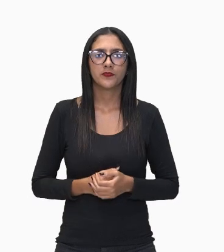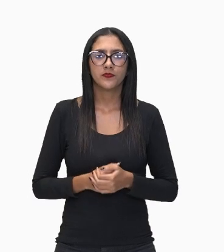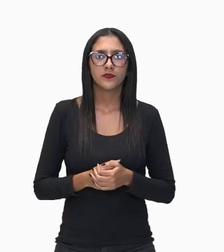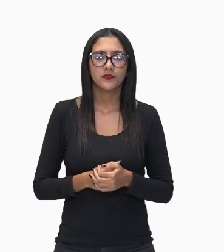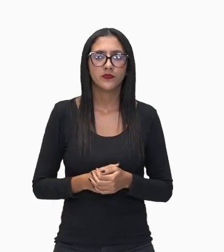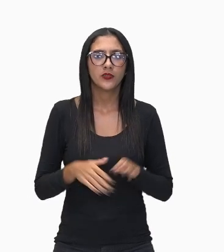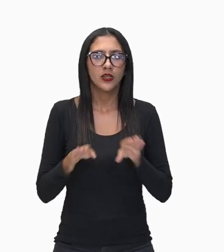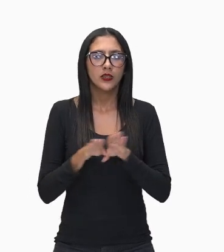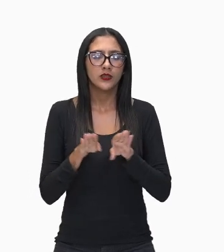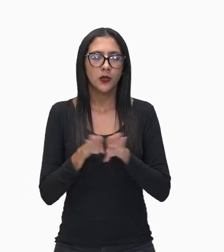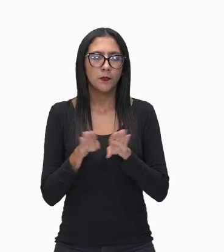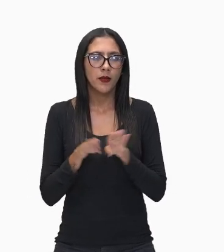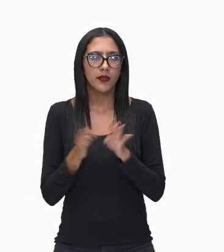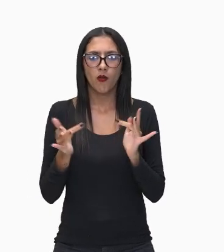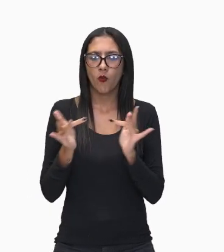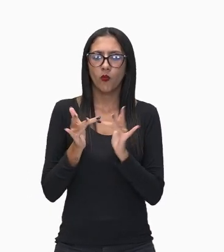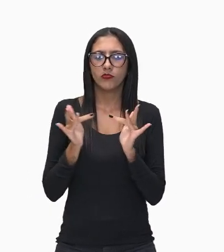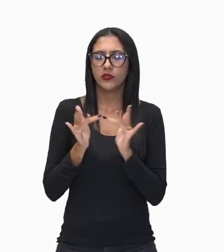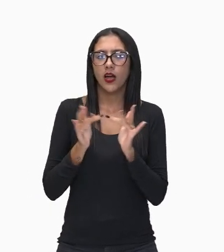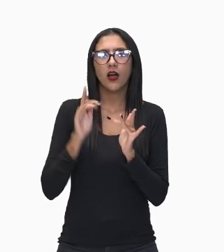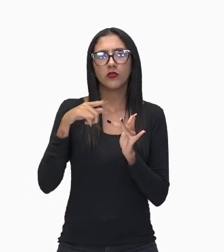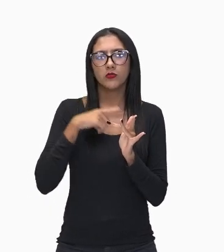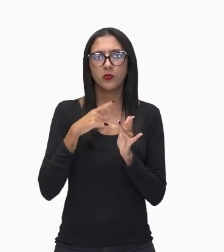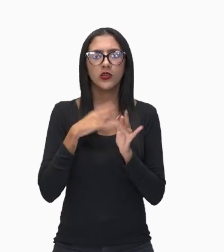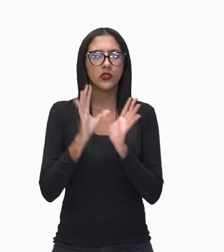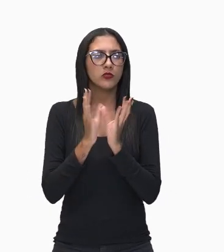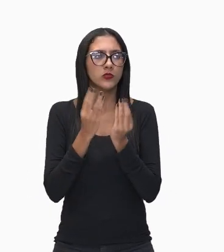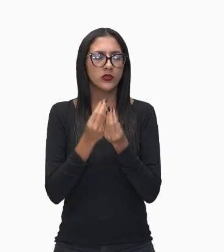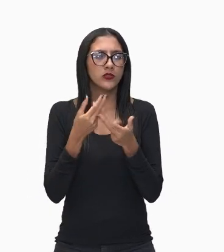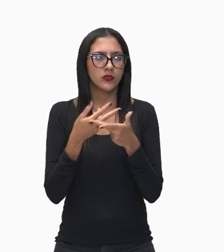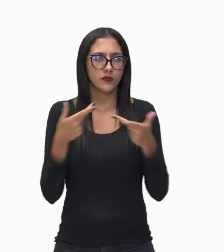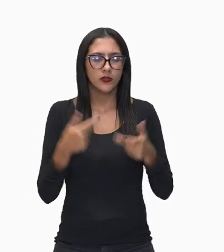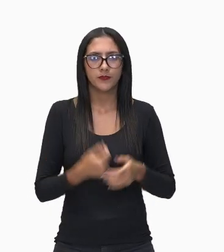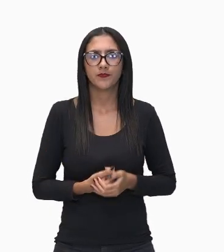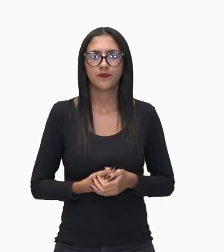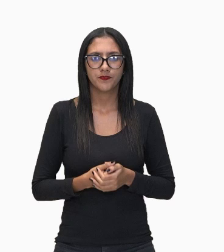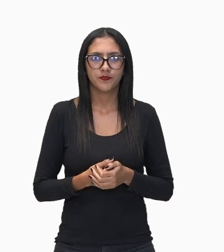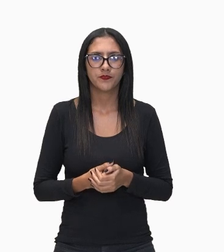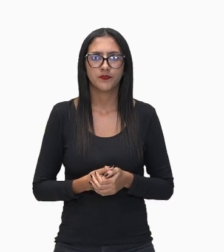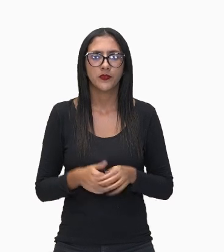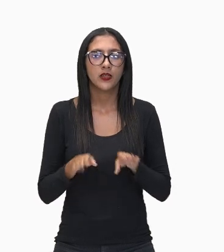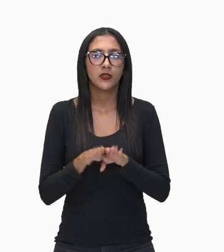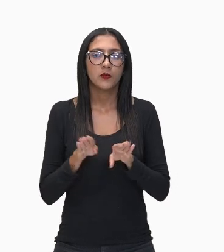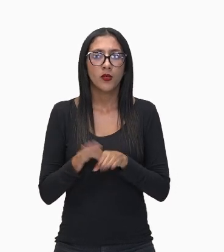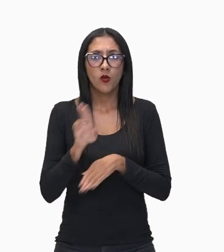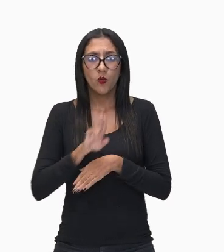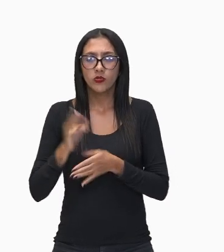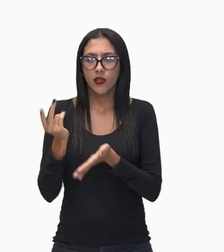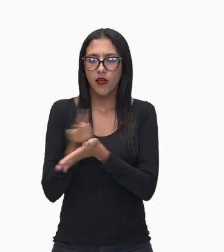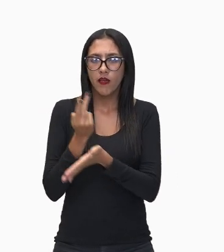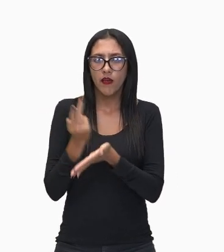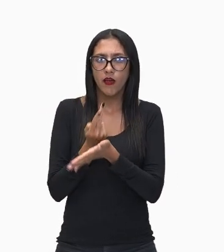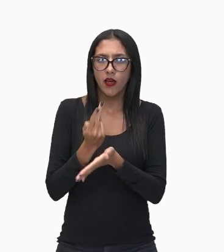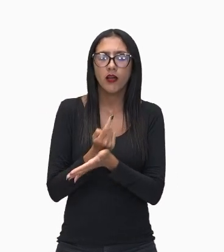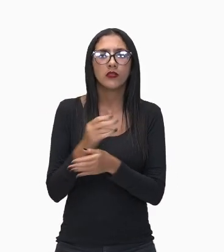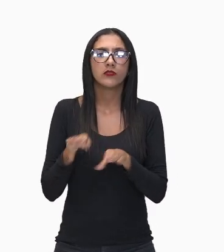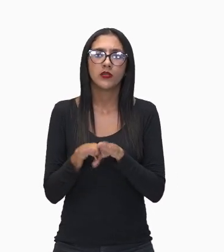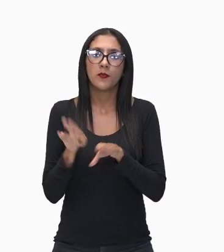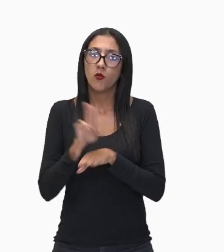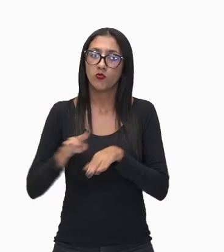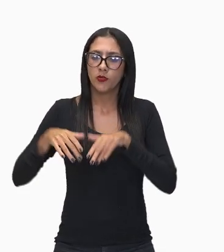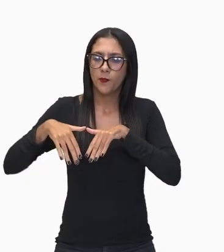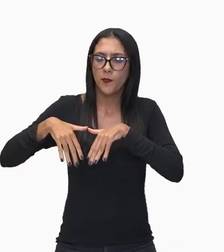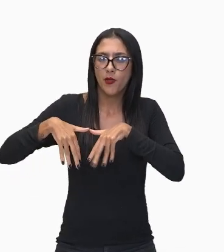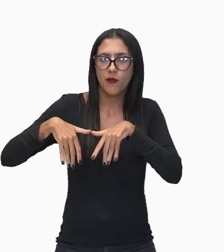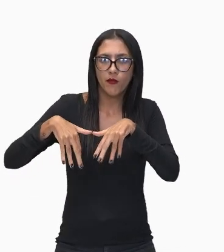de efluentes, tá? A utilização inadequada na agropecuária e de agrotóxicos também,